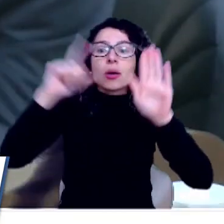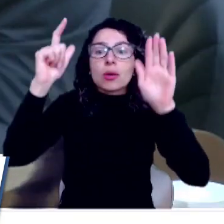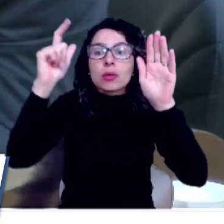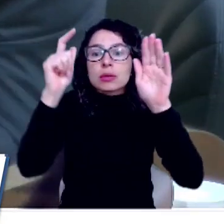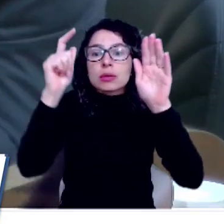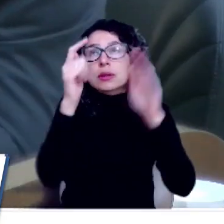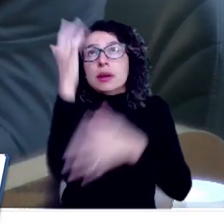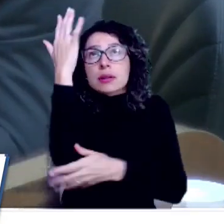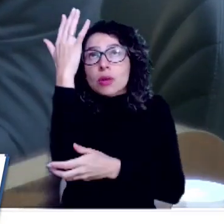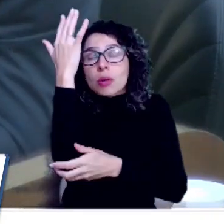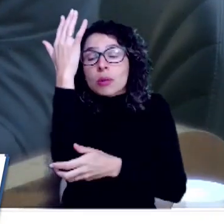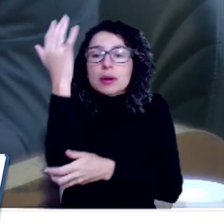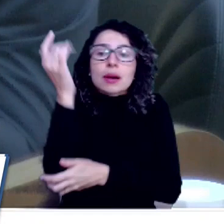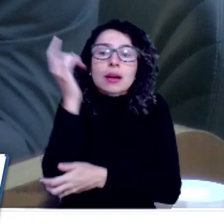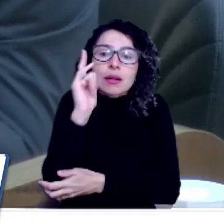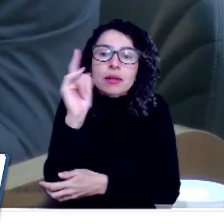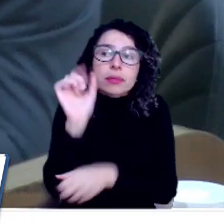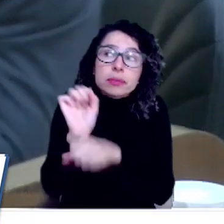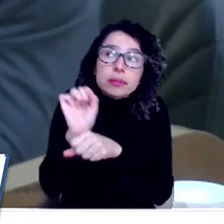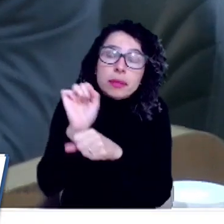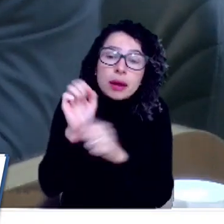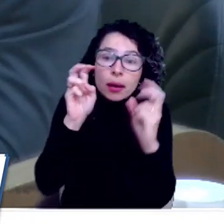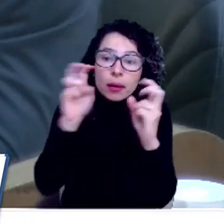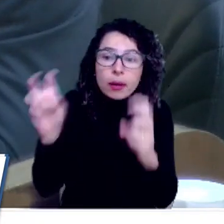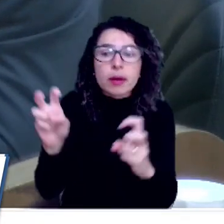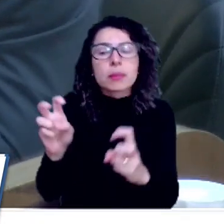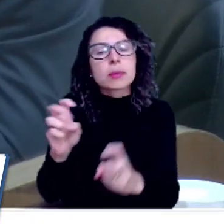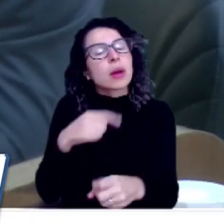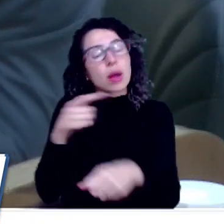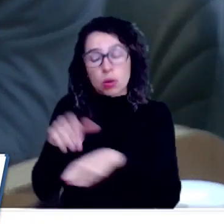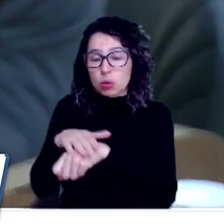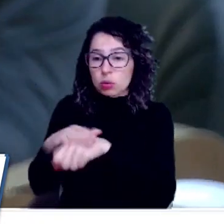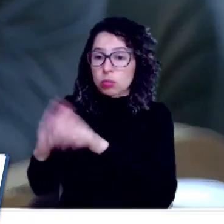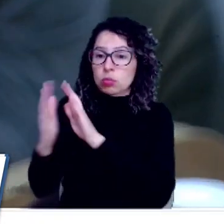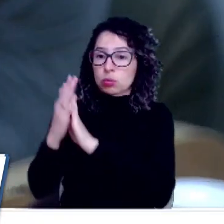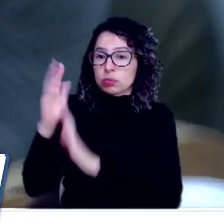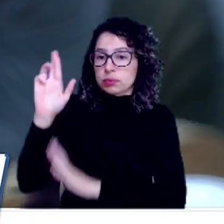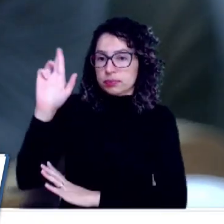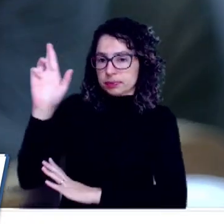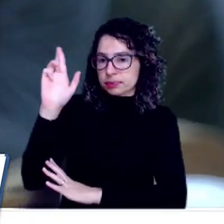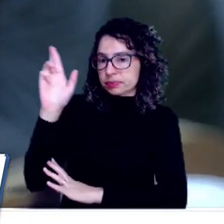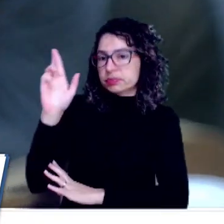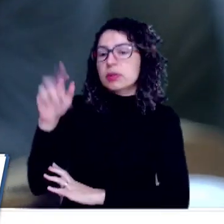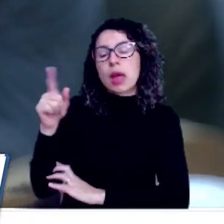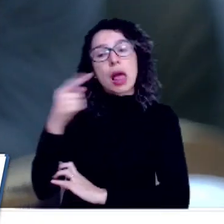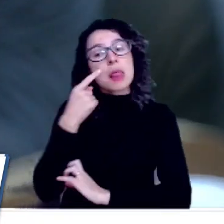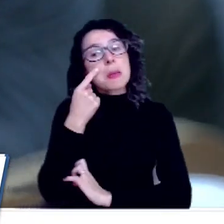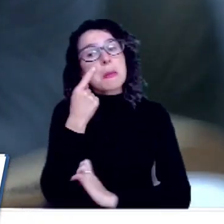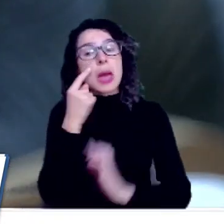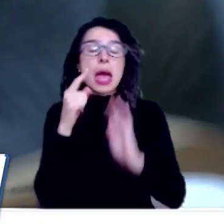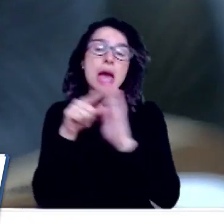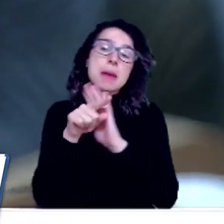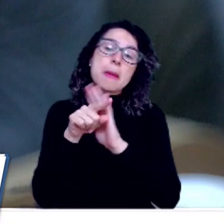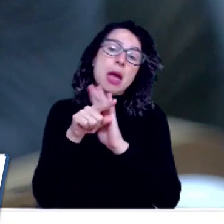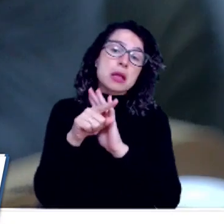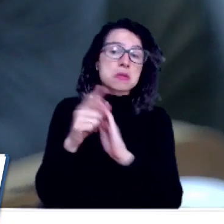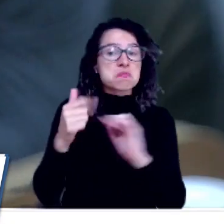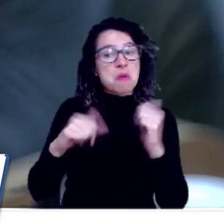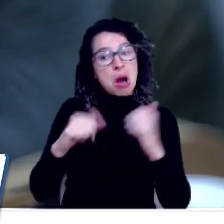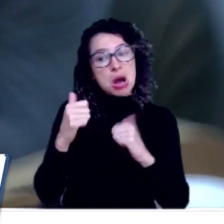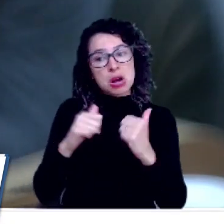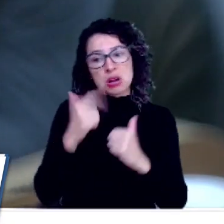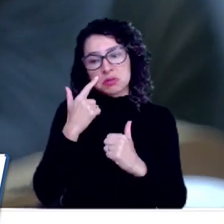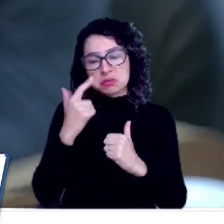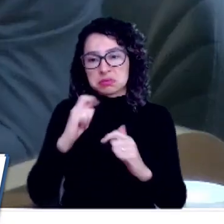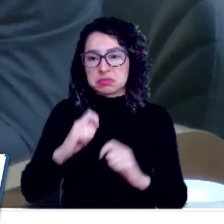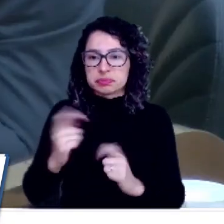do ônibus. Inclusive, falei com os responsáveis, ficaram de analisar a questão. Então, essa